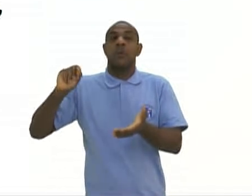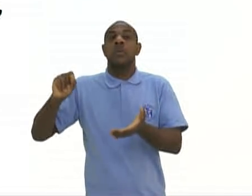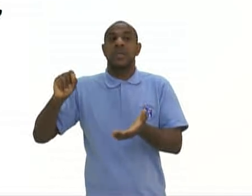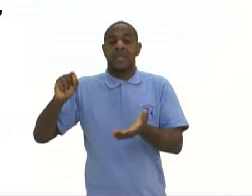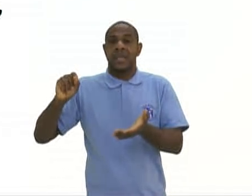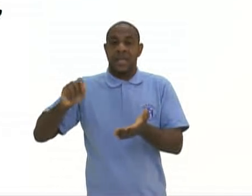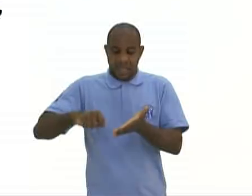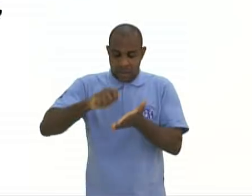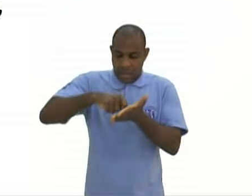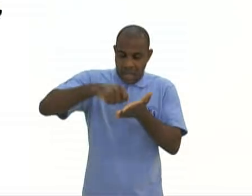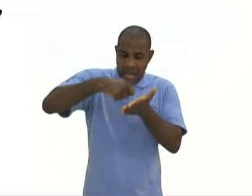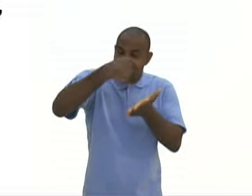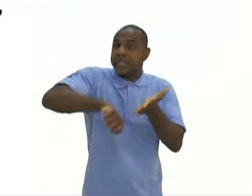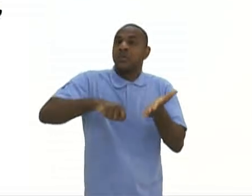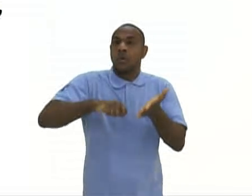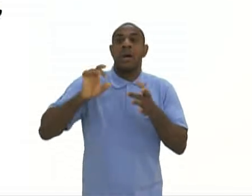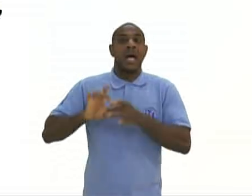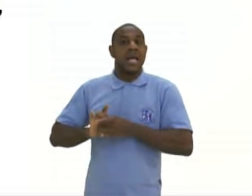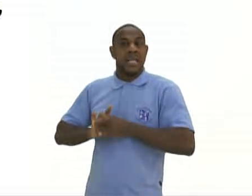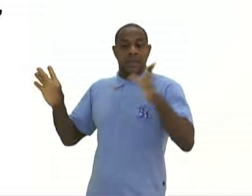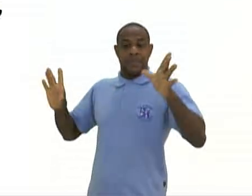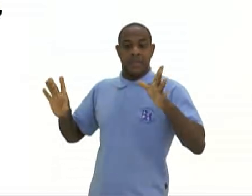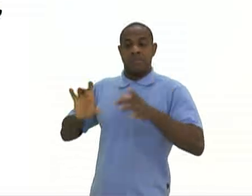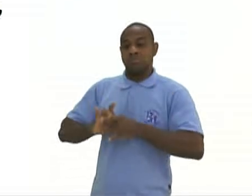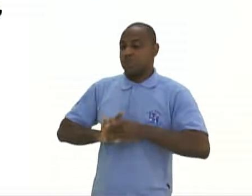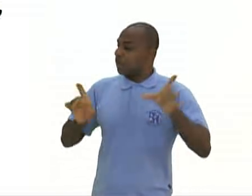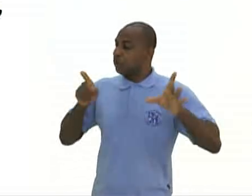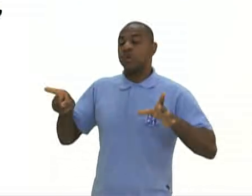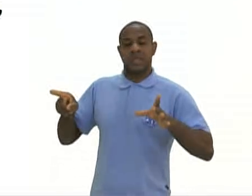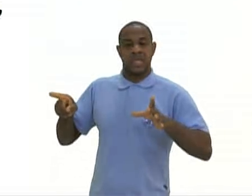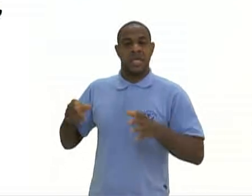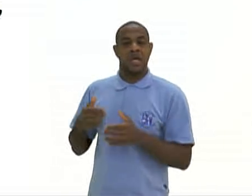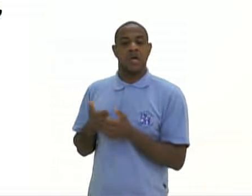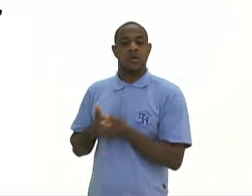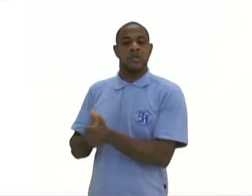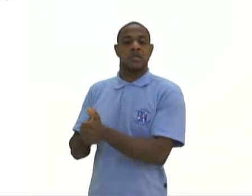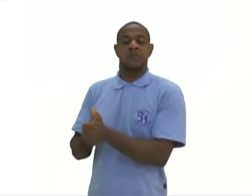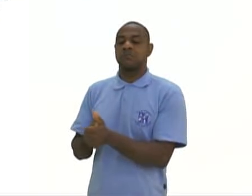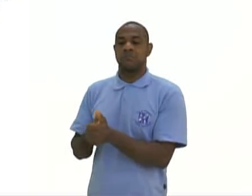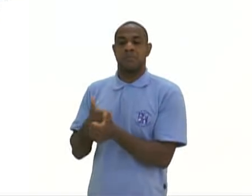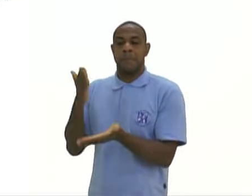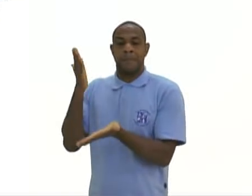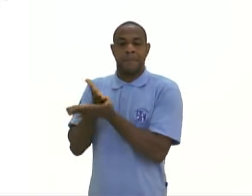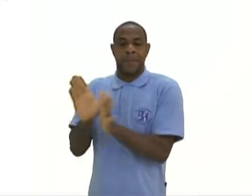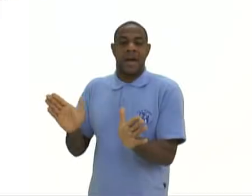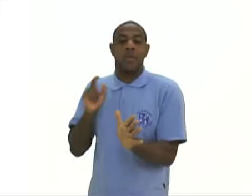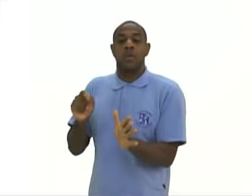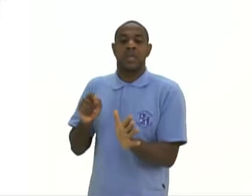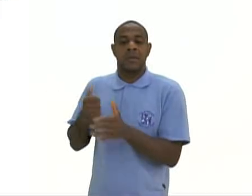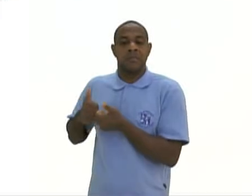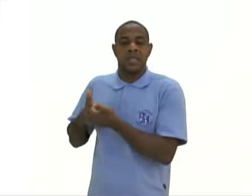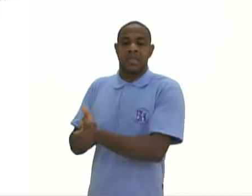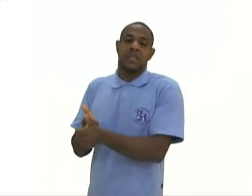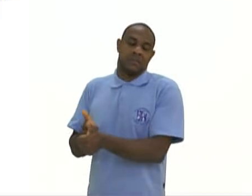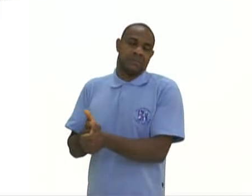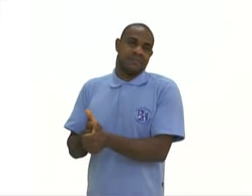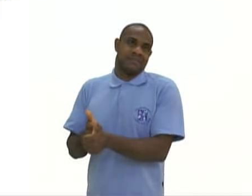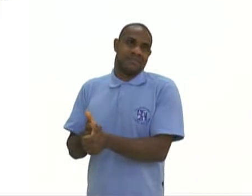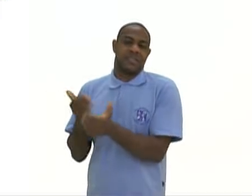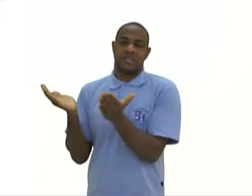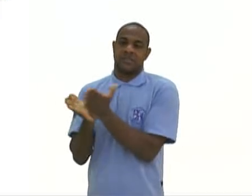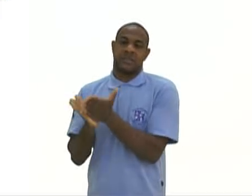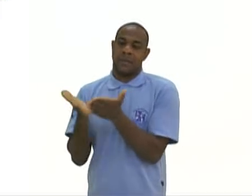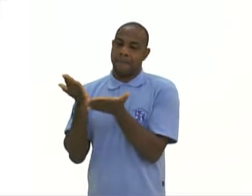culto e liberdade aos cristãos, dizendo que não ia mais persegui-los com o Edito de Milão. Aí